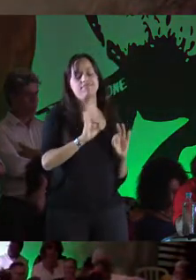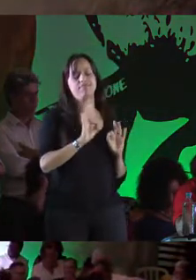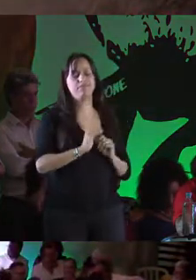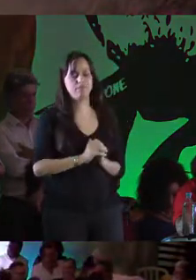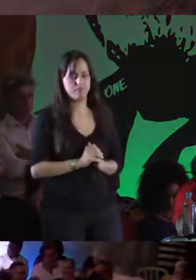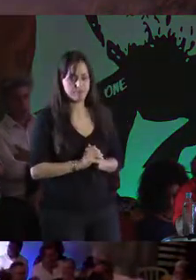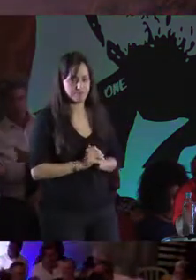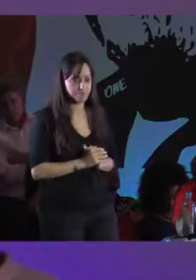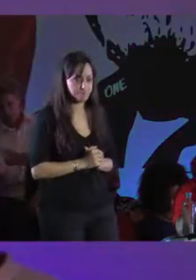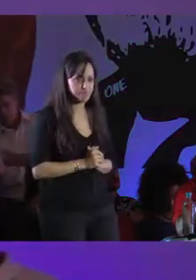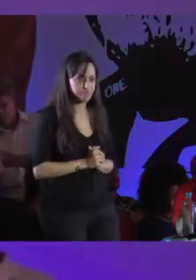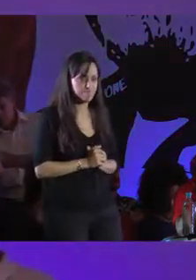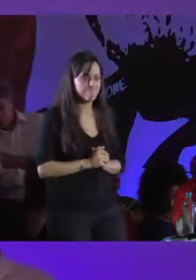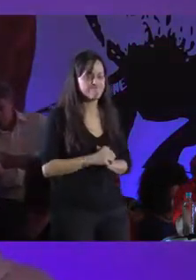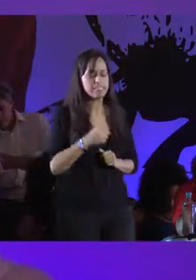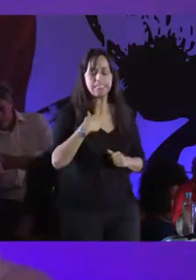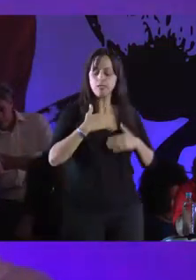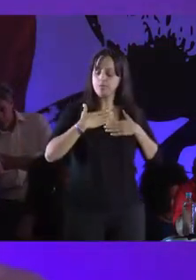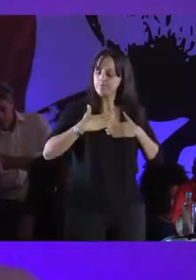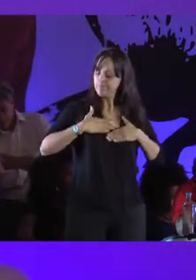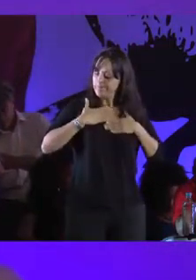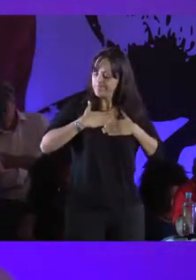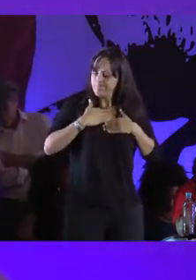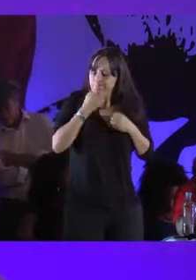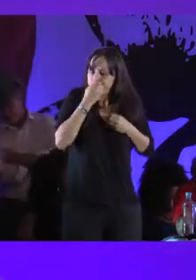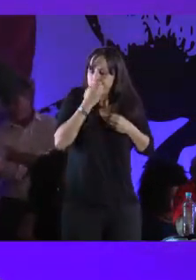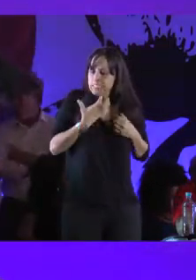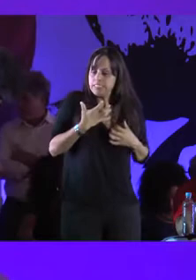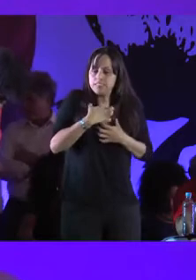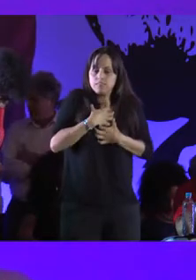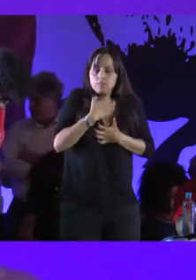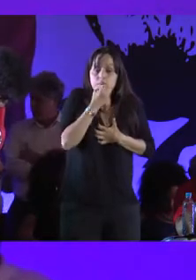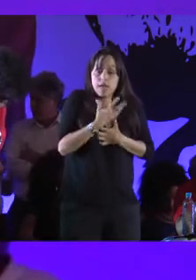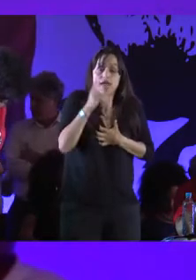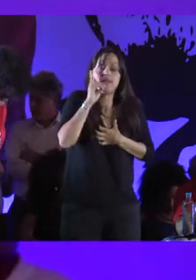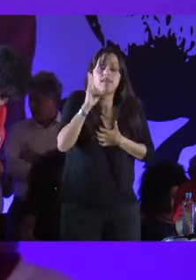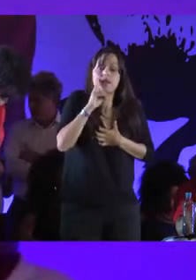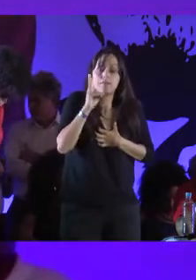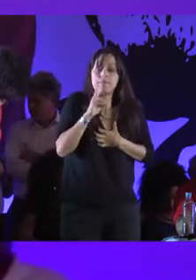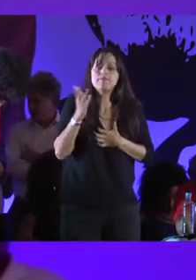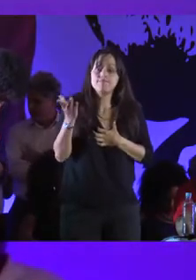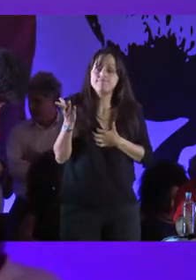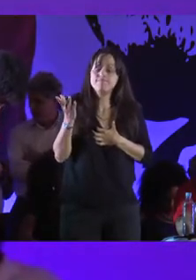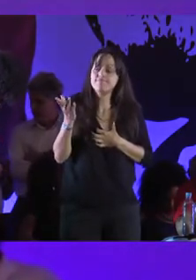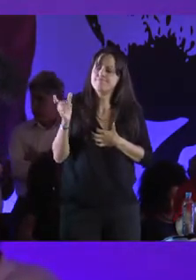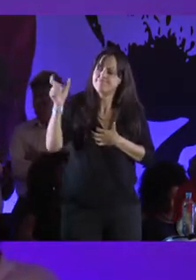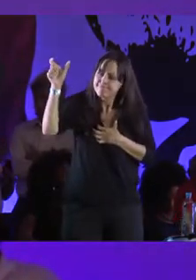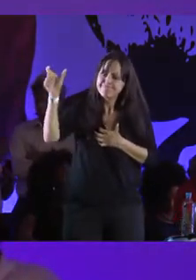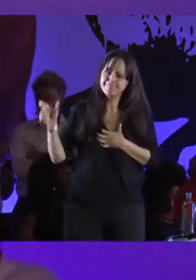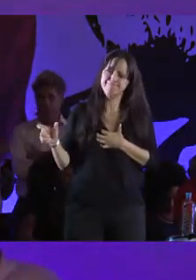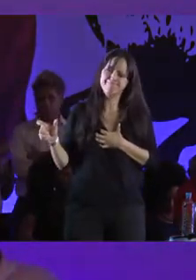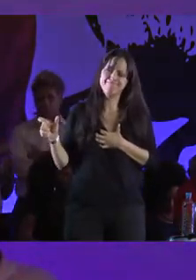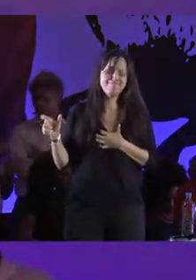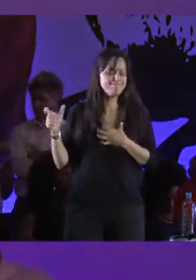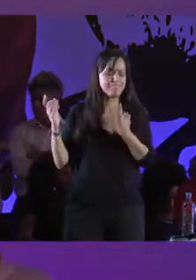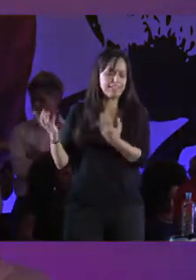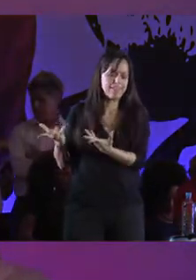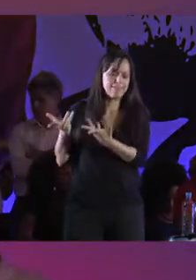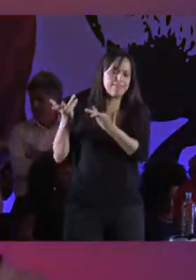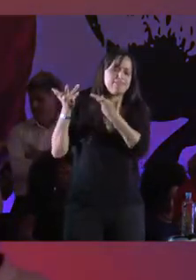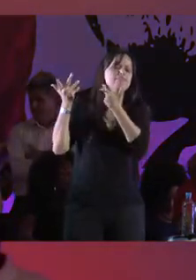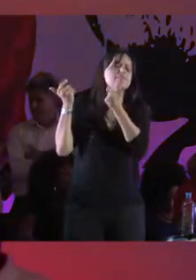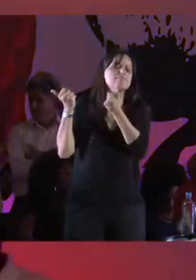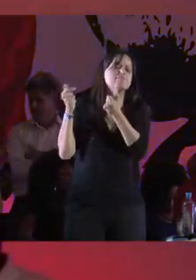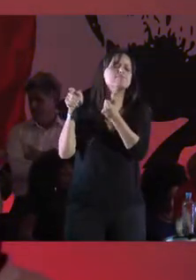Ah, é extremamente gratificante a gente lembrar da importância de um companheiro da qualidade do